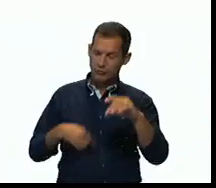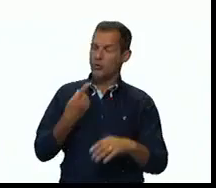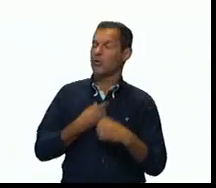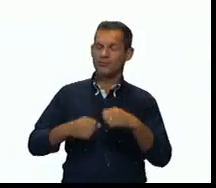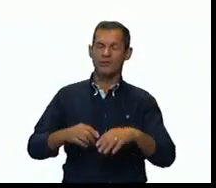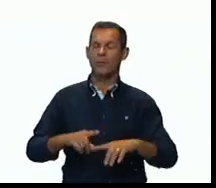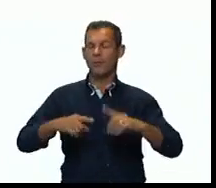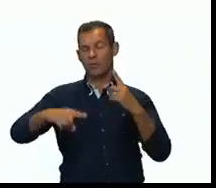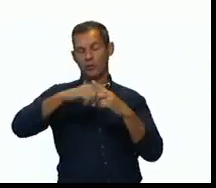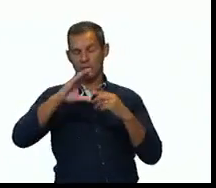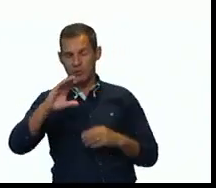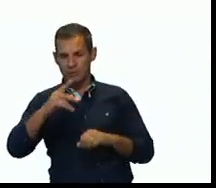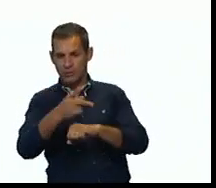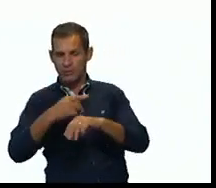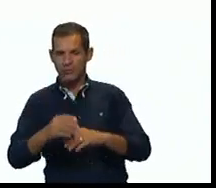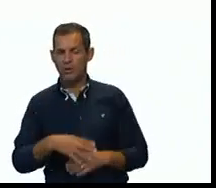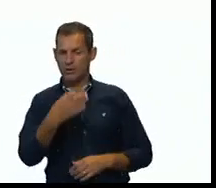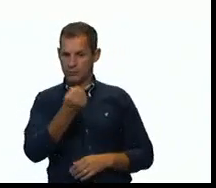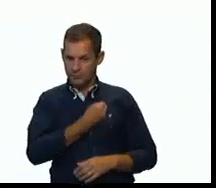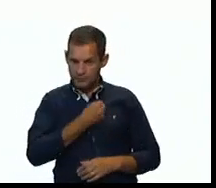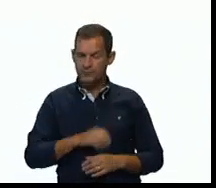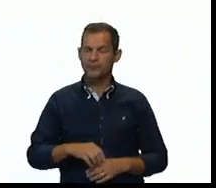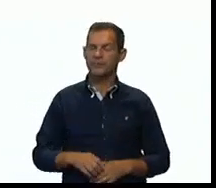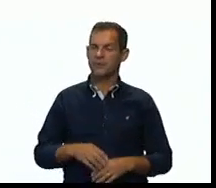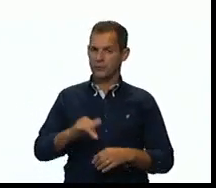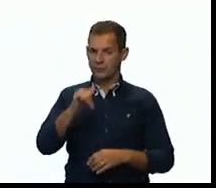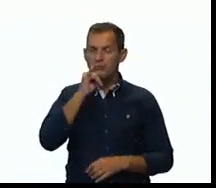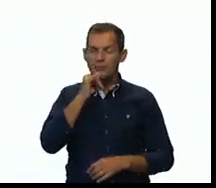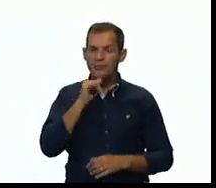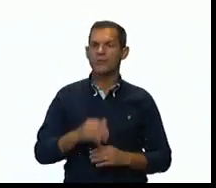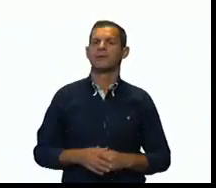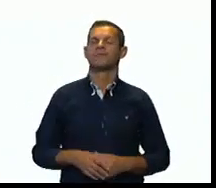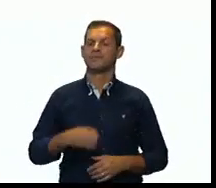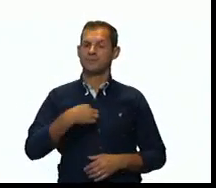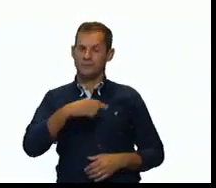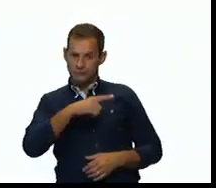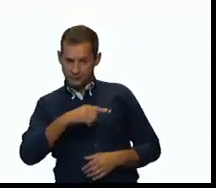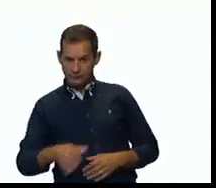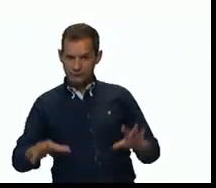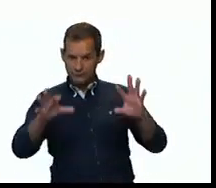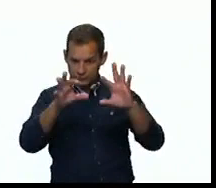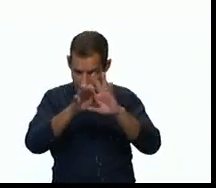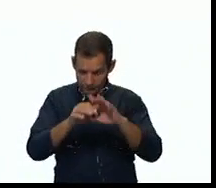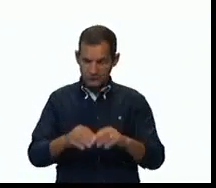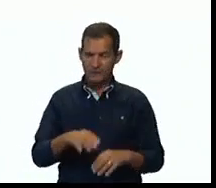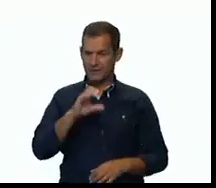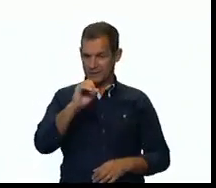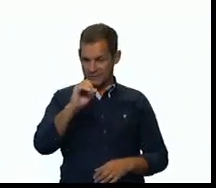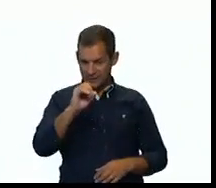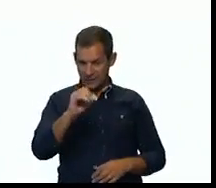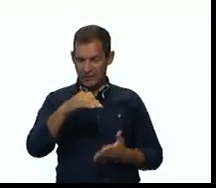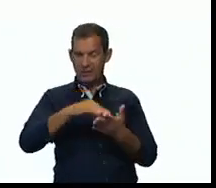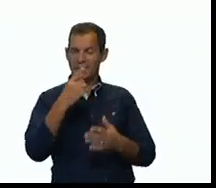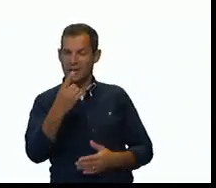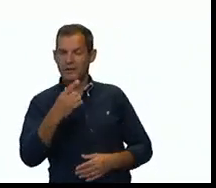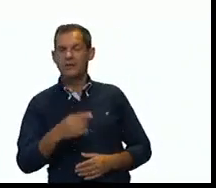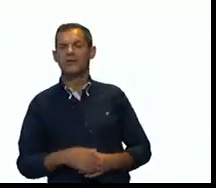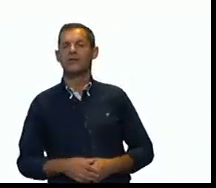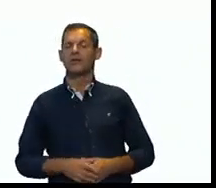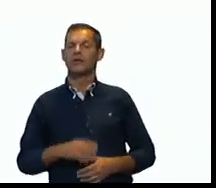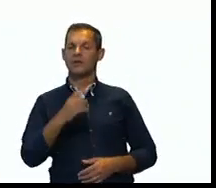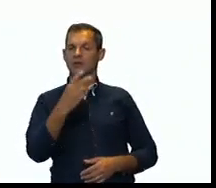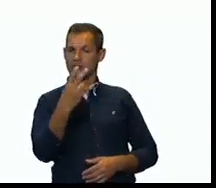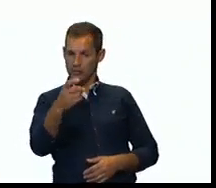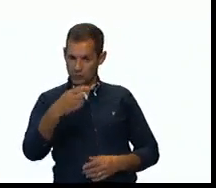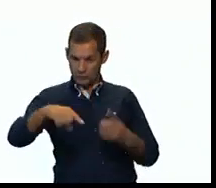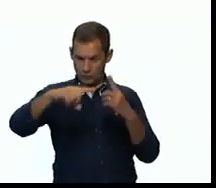c, porque a gente está em busca de um número. Vamos a um exemplo. Eu tenho aqui a integral de 0 a 1 de